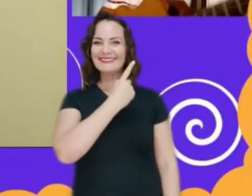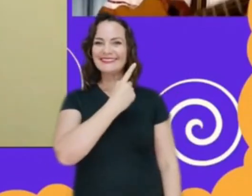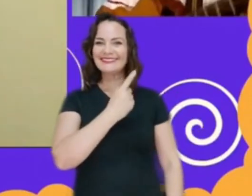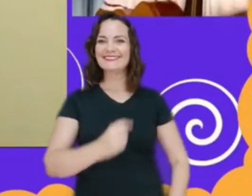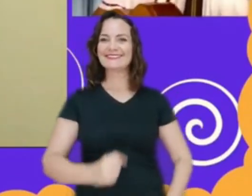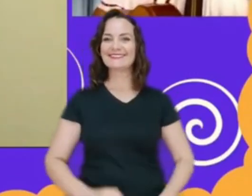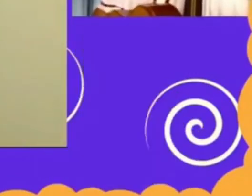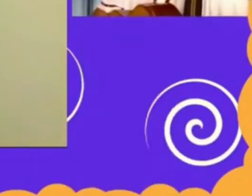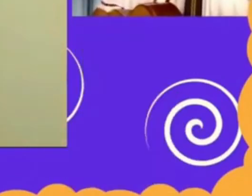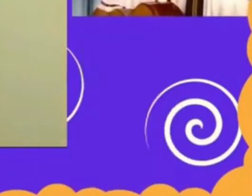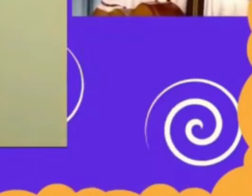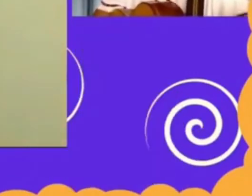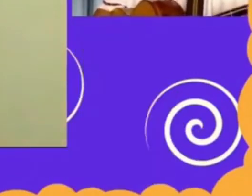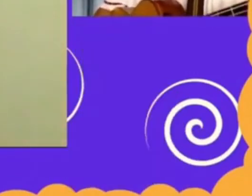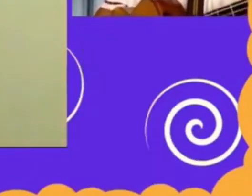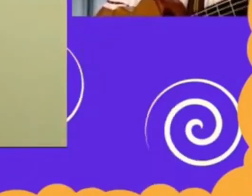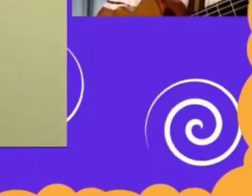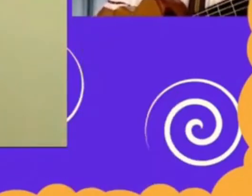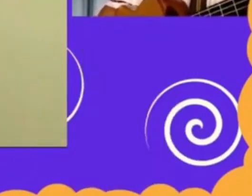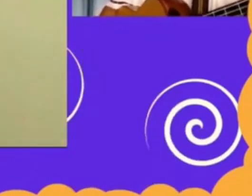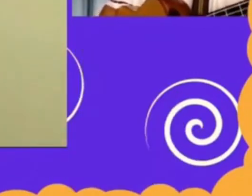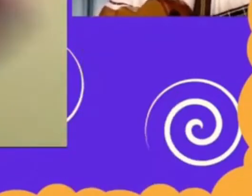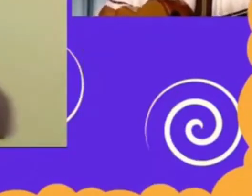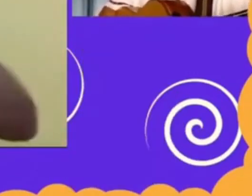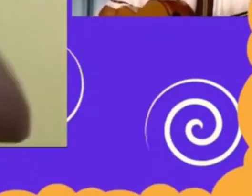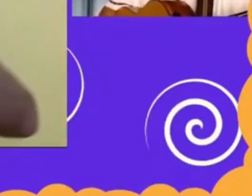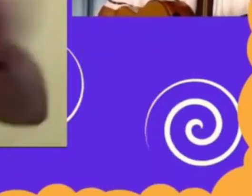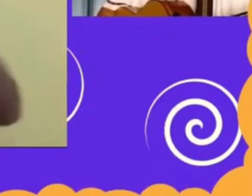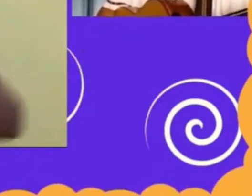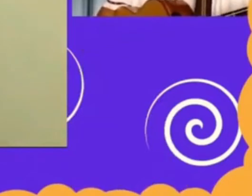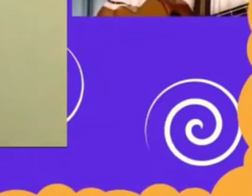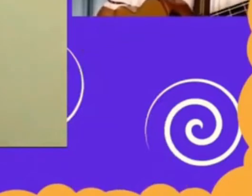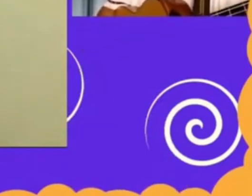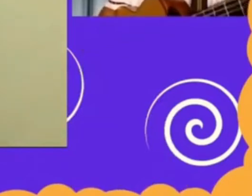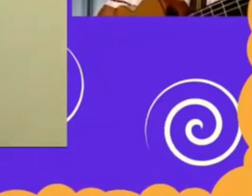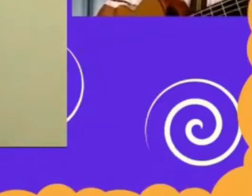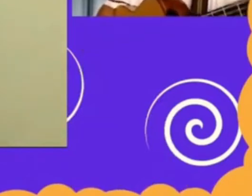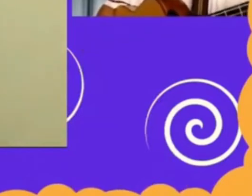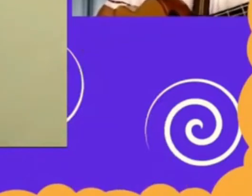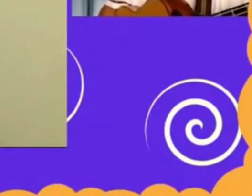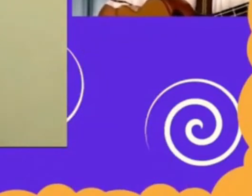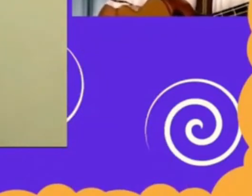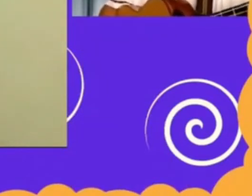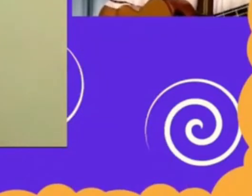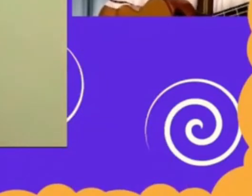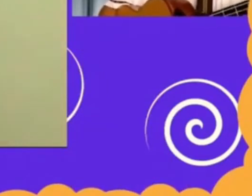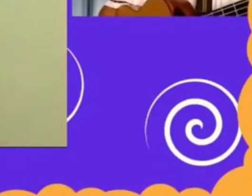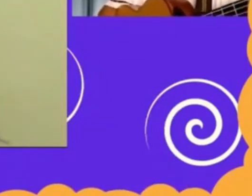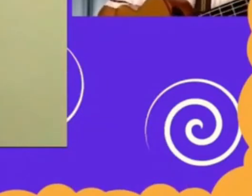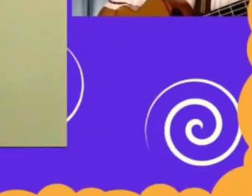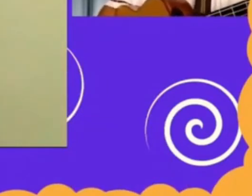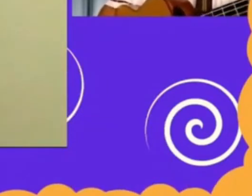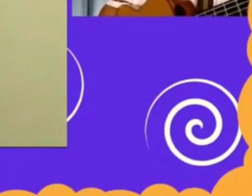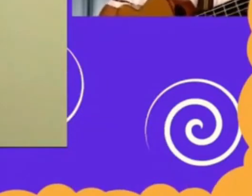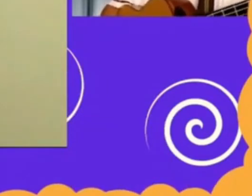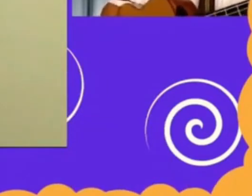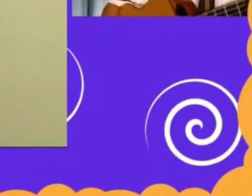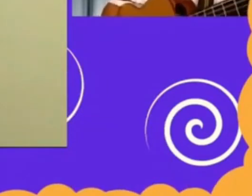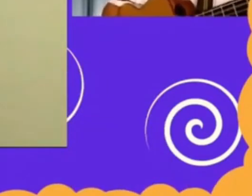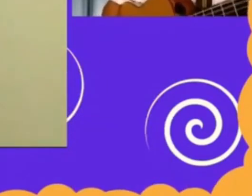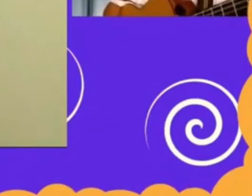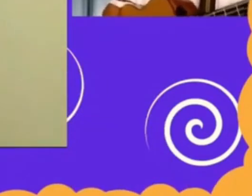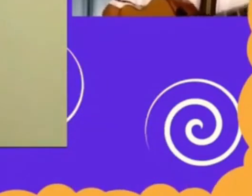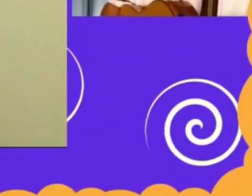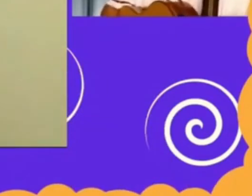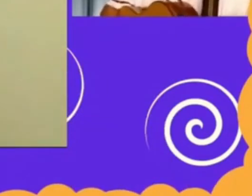Avião Na beira do Com seu traje A tremer de frio,